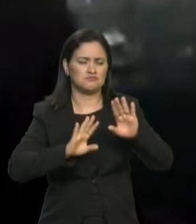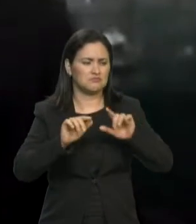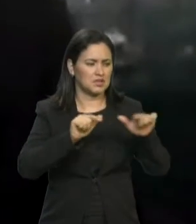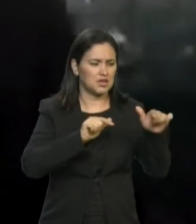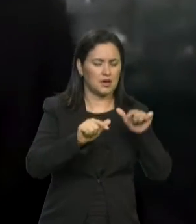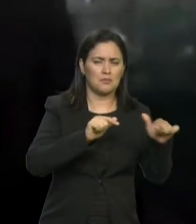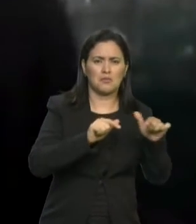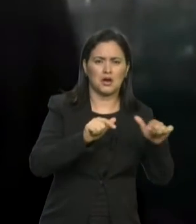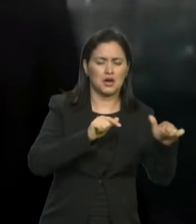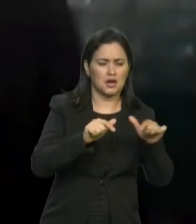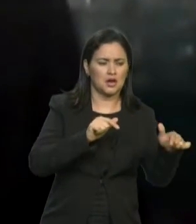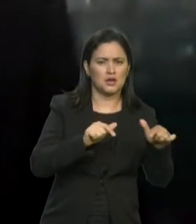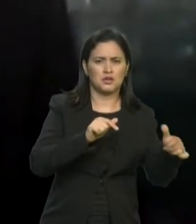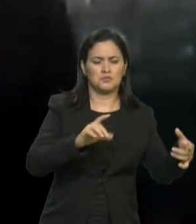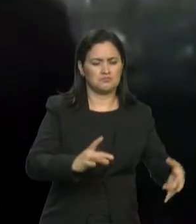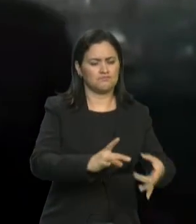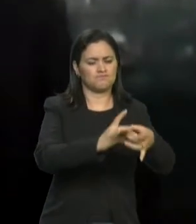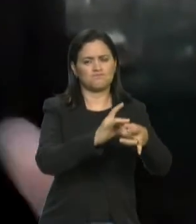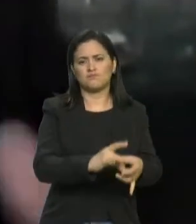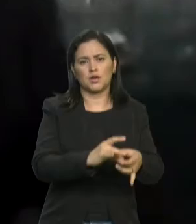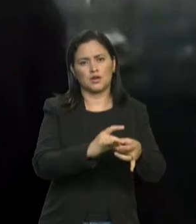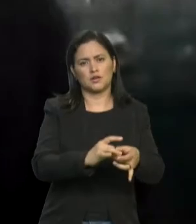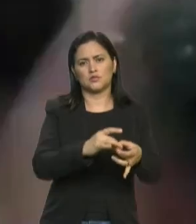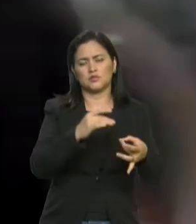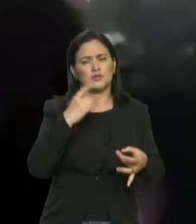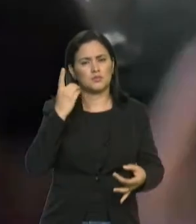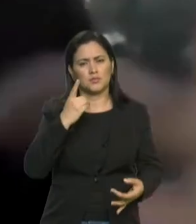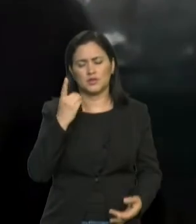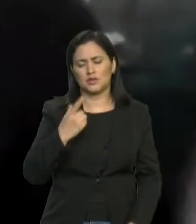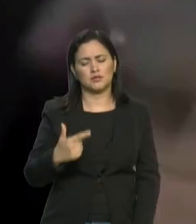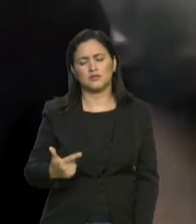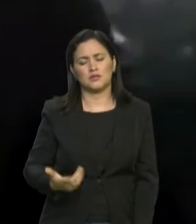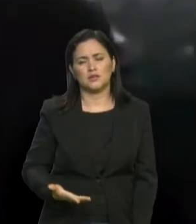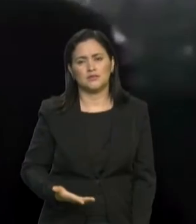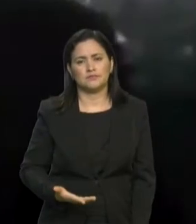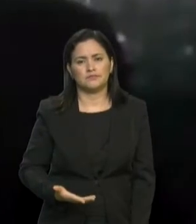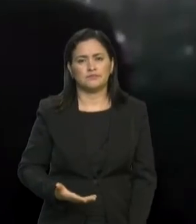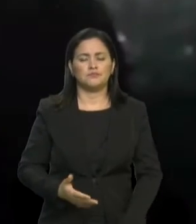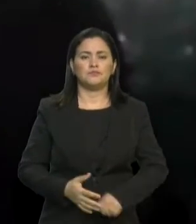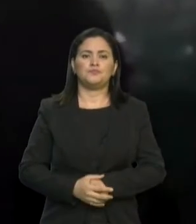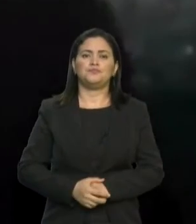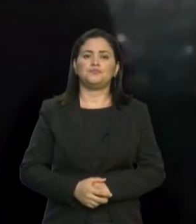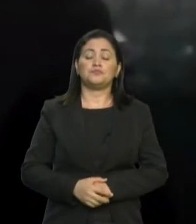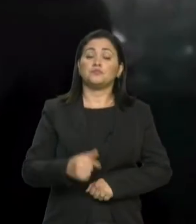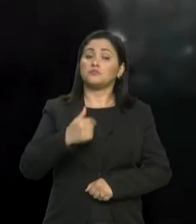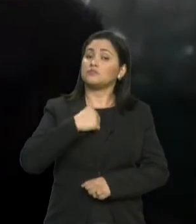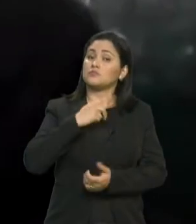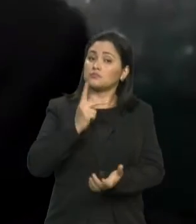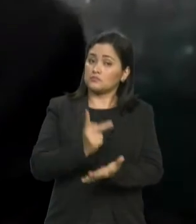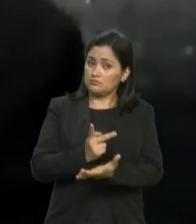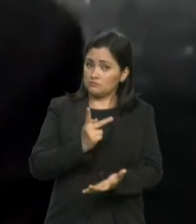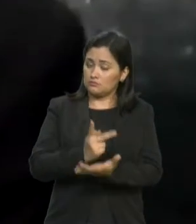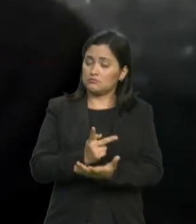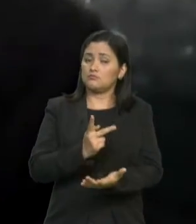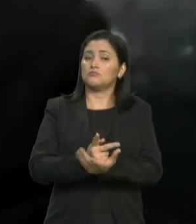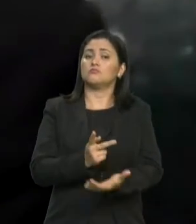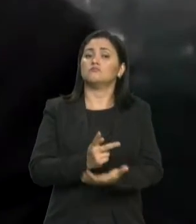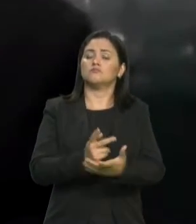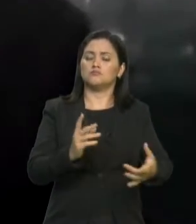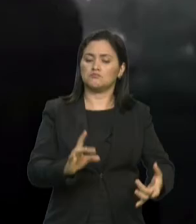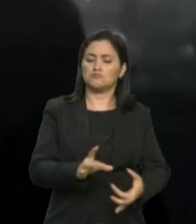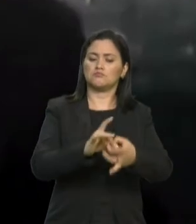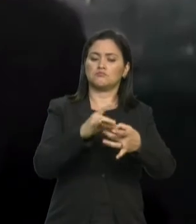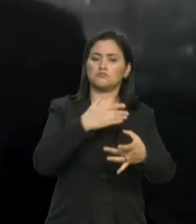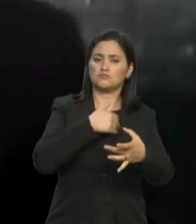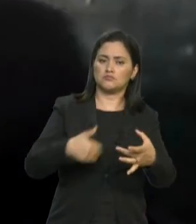votei sempre a favor do governo do Estado. Como ainda continuo votando aquilo que é importante para o Estado do Maranhão e para